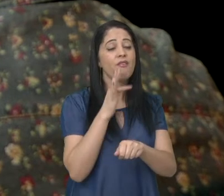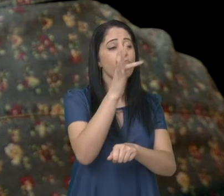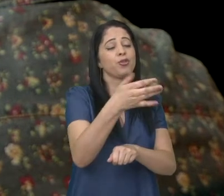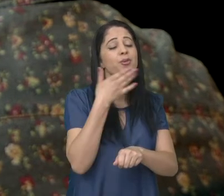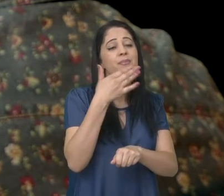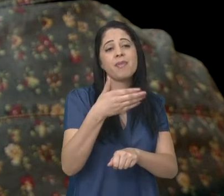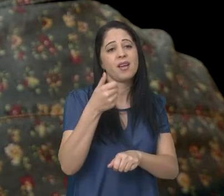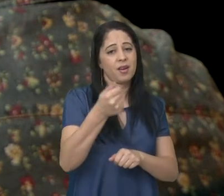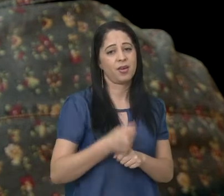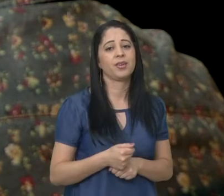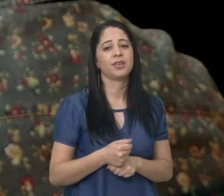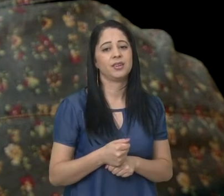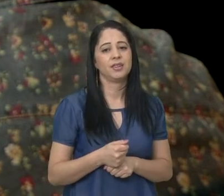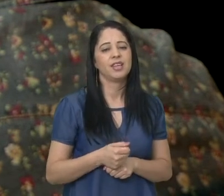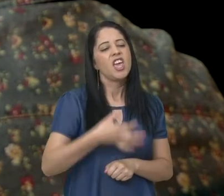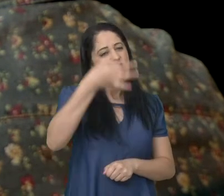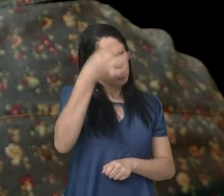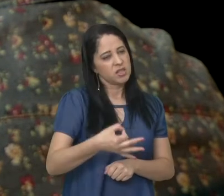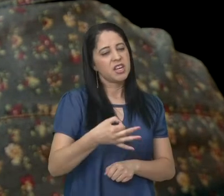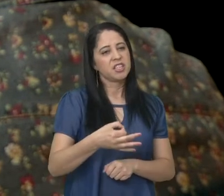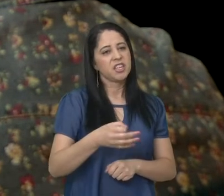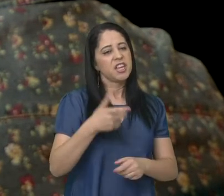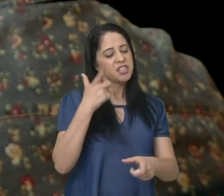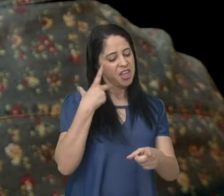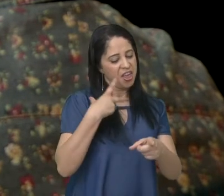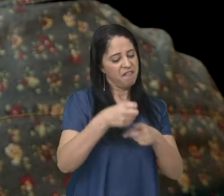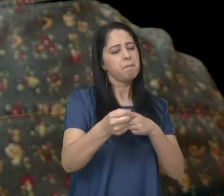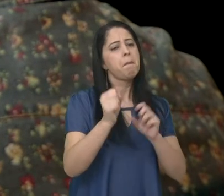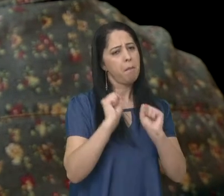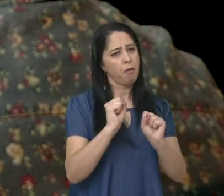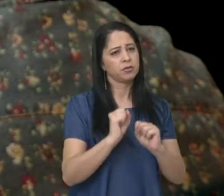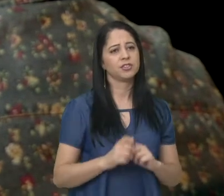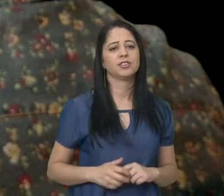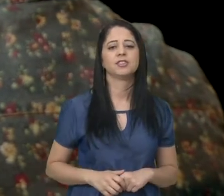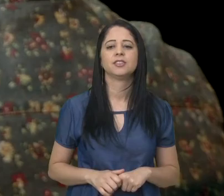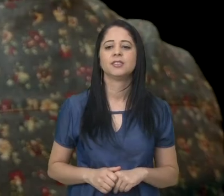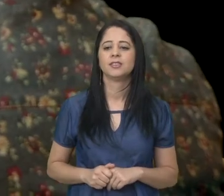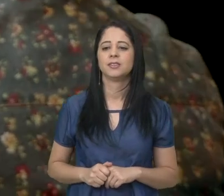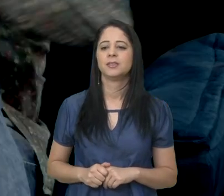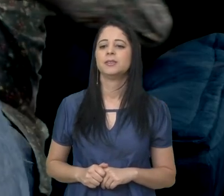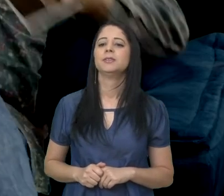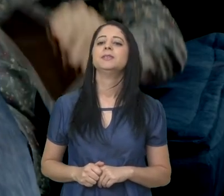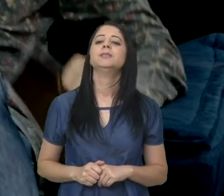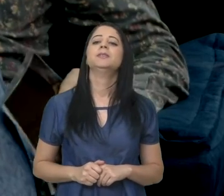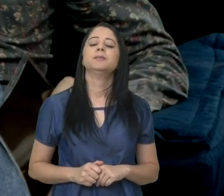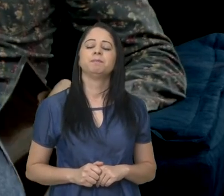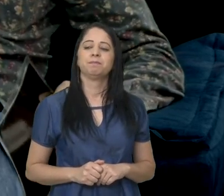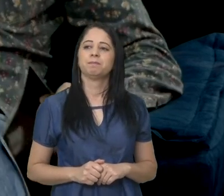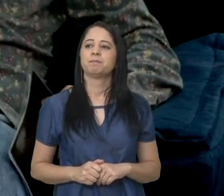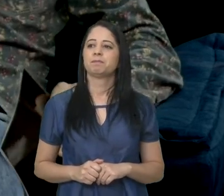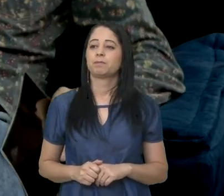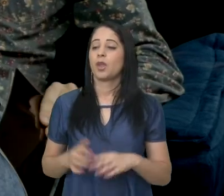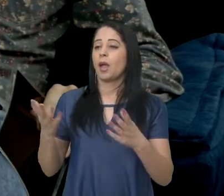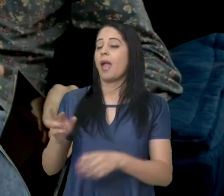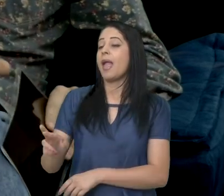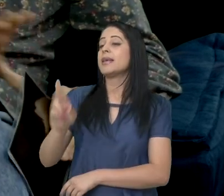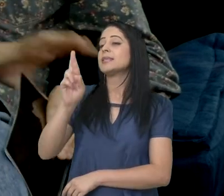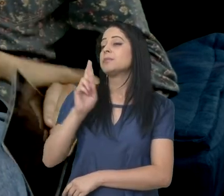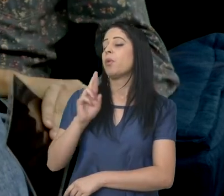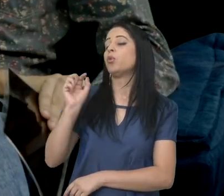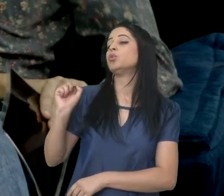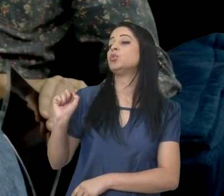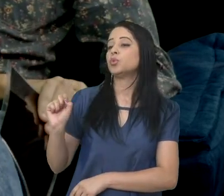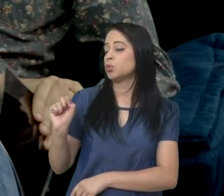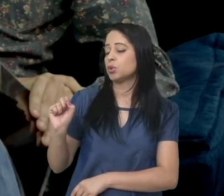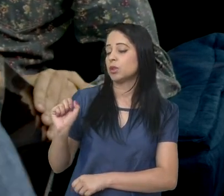tenho certeza que a gente pode conseguir isso. Sou otimista. Amélia, eu queria que você me respondesse, antes da gente